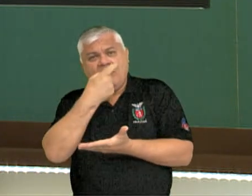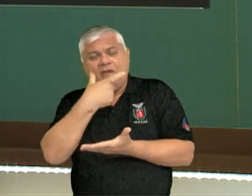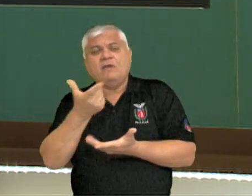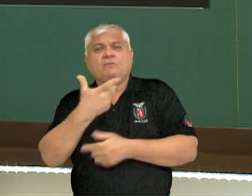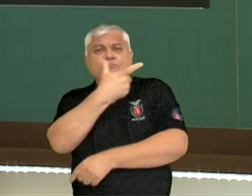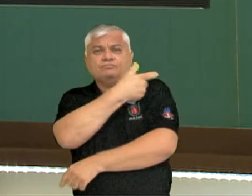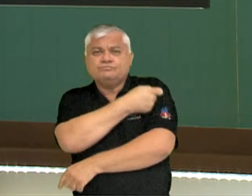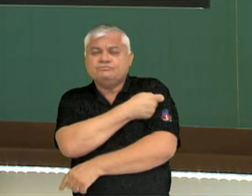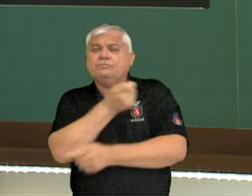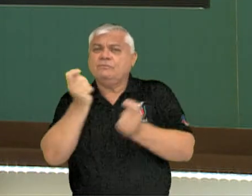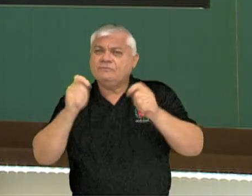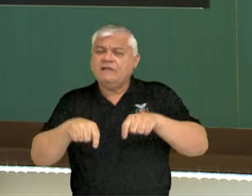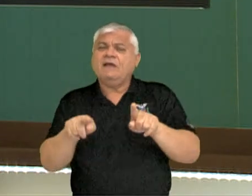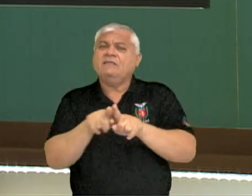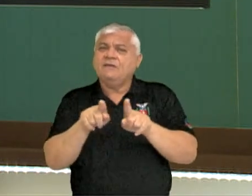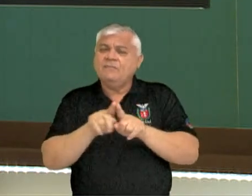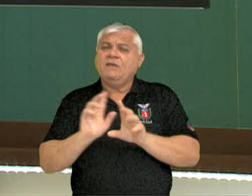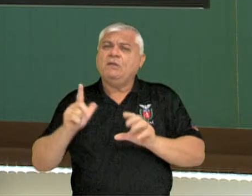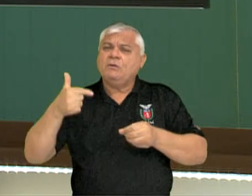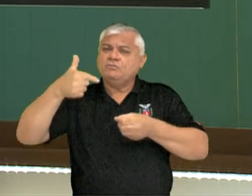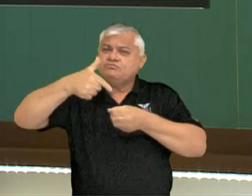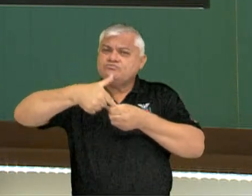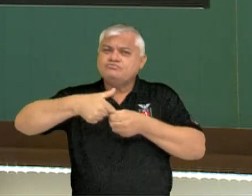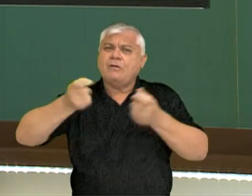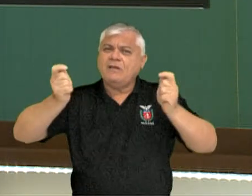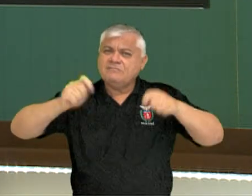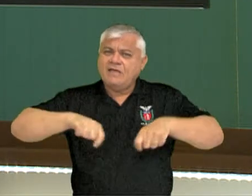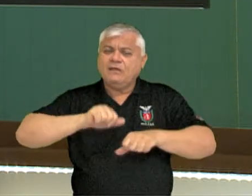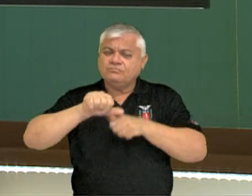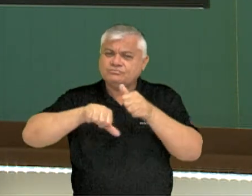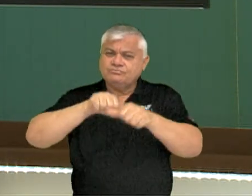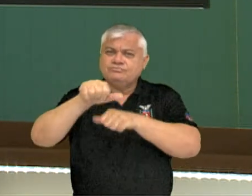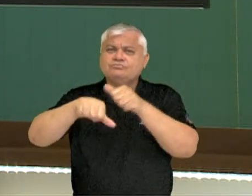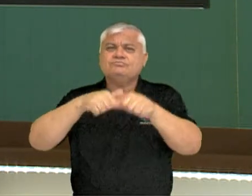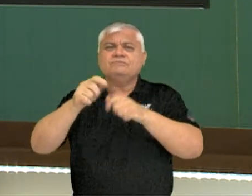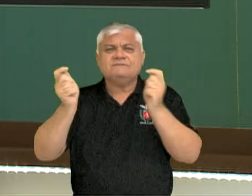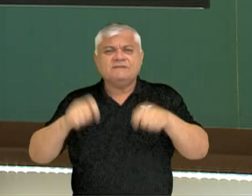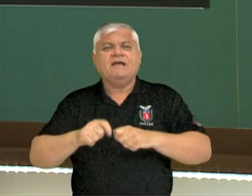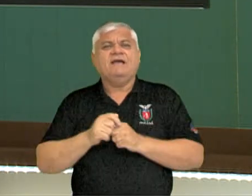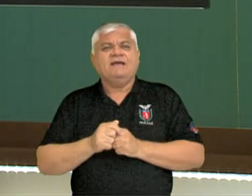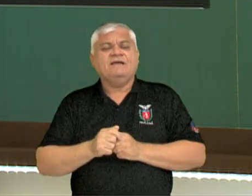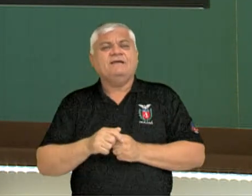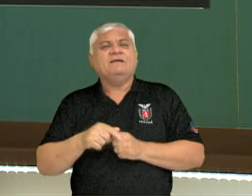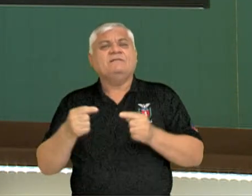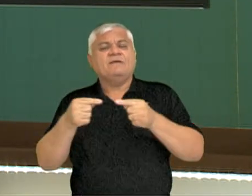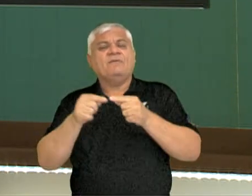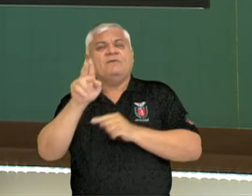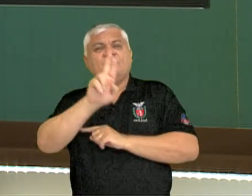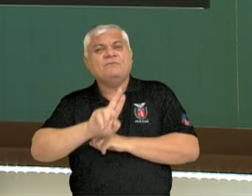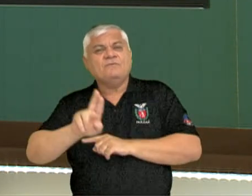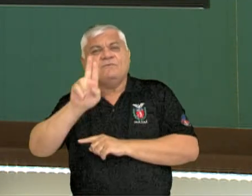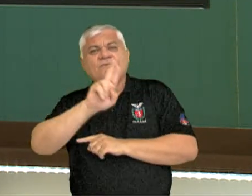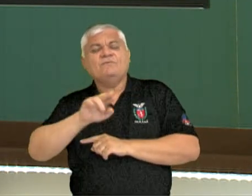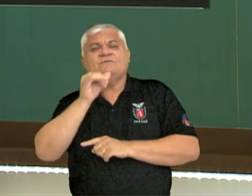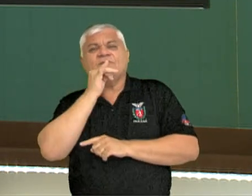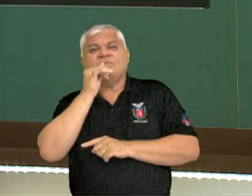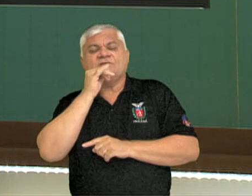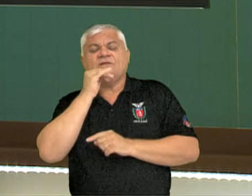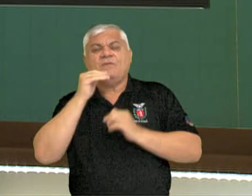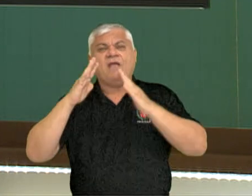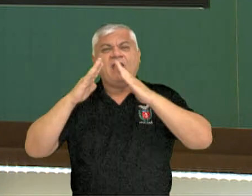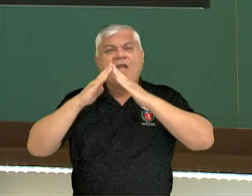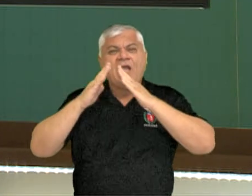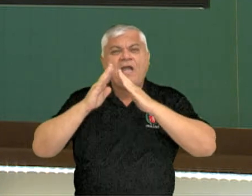e também como combustíveis. Eles têm capacidade de fazer pequenas combustões e são utilizadas aí em aquecimentos de casa